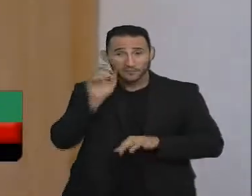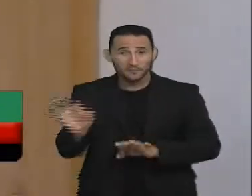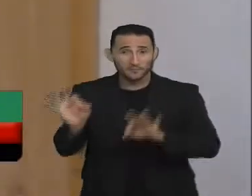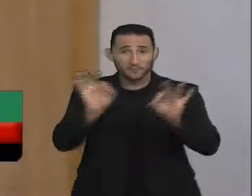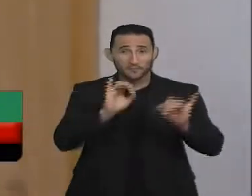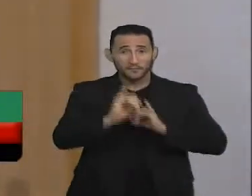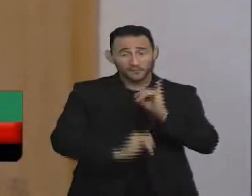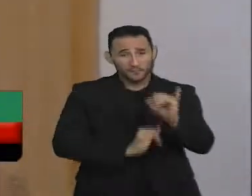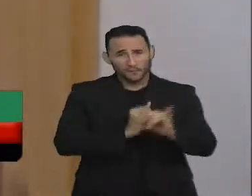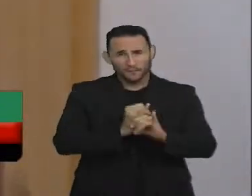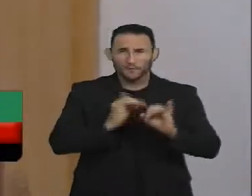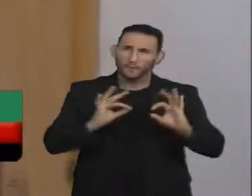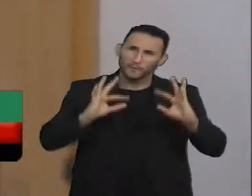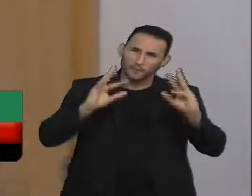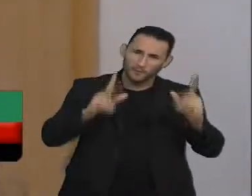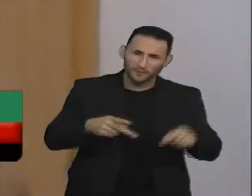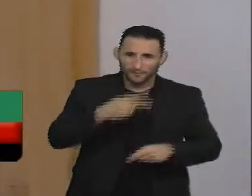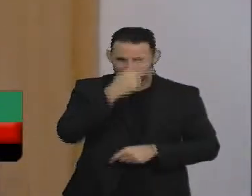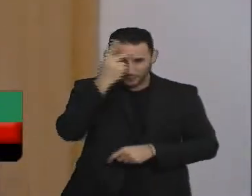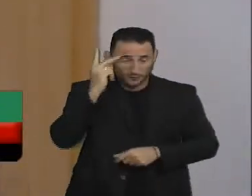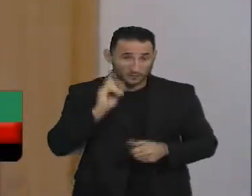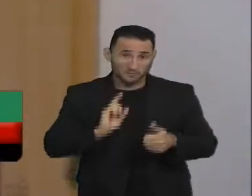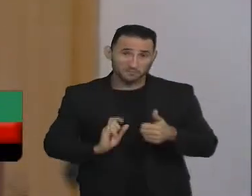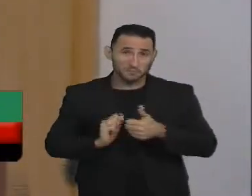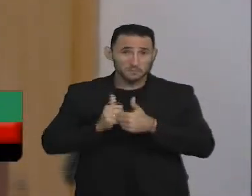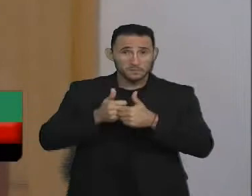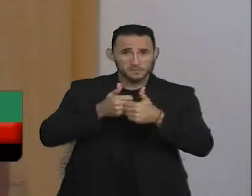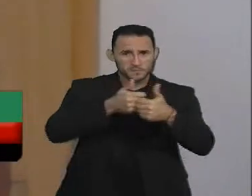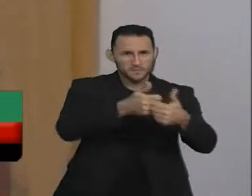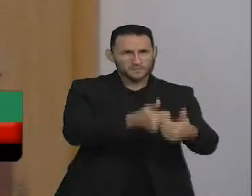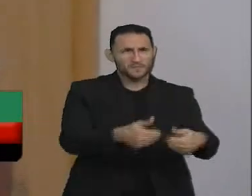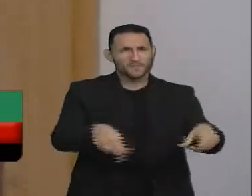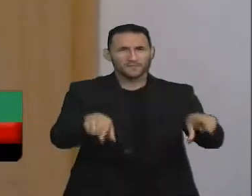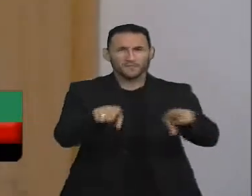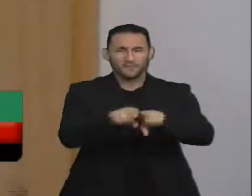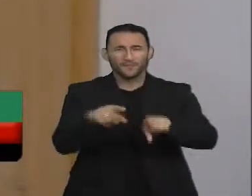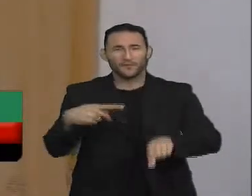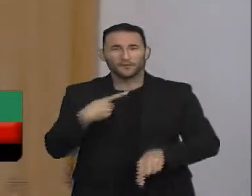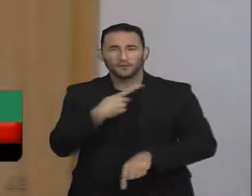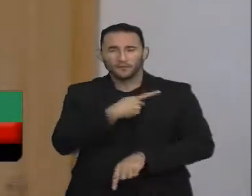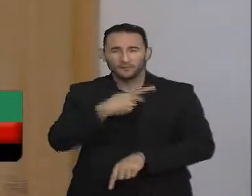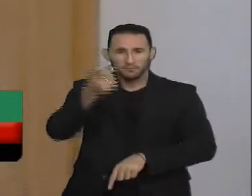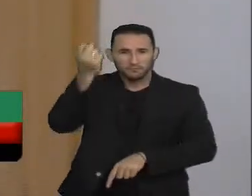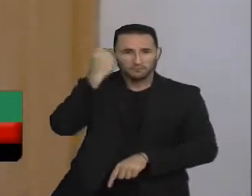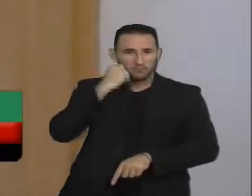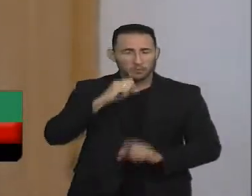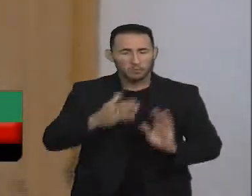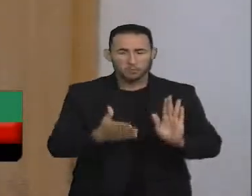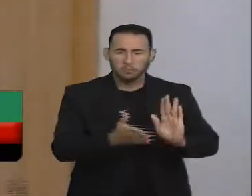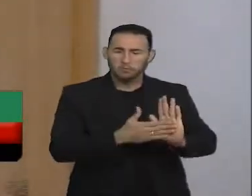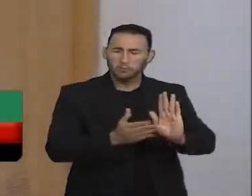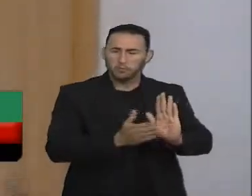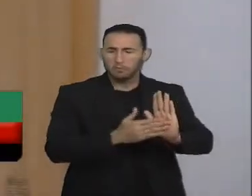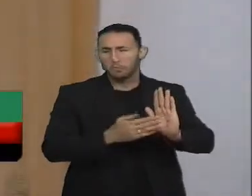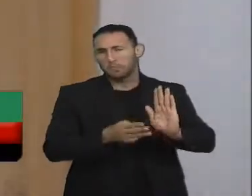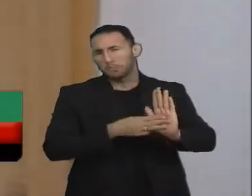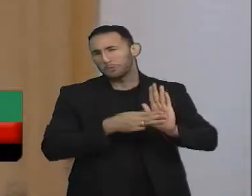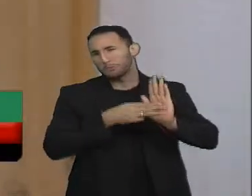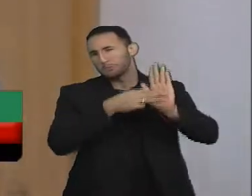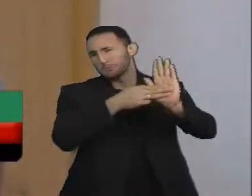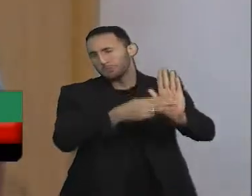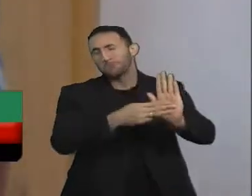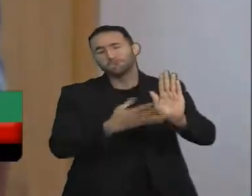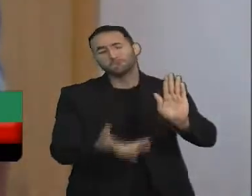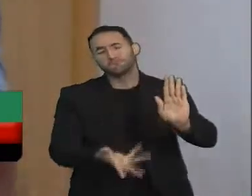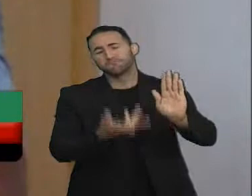a todos que nos seguem. Pastora Cristiane, grande moção a pessoas que têm compromisso com a nossa